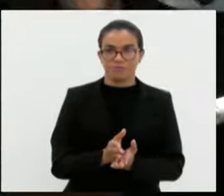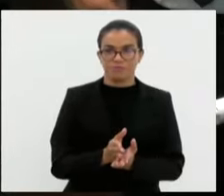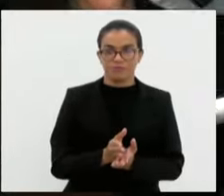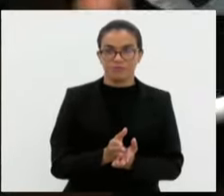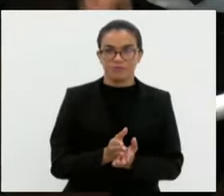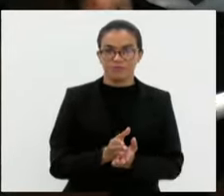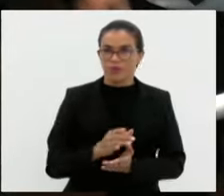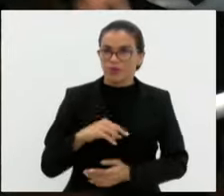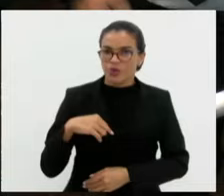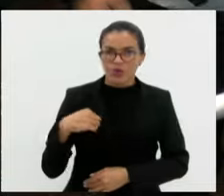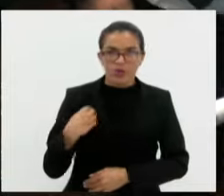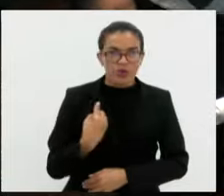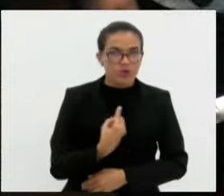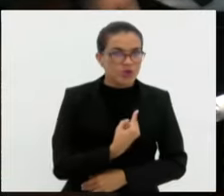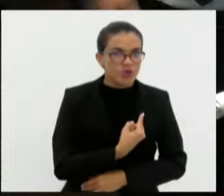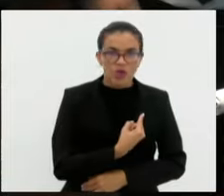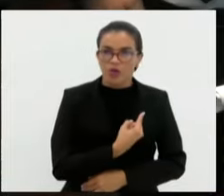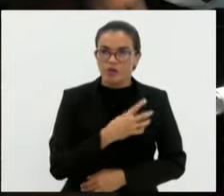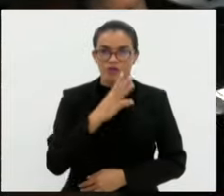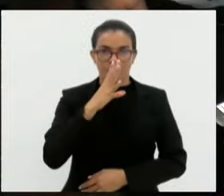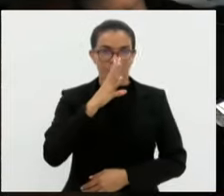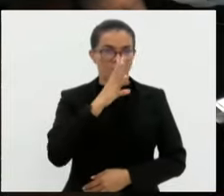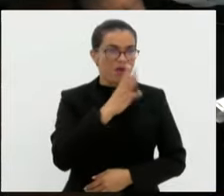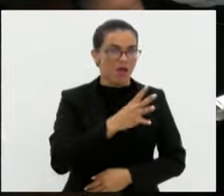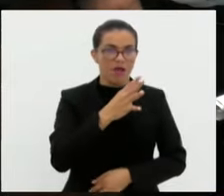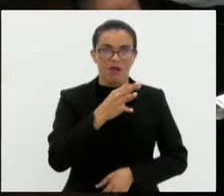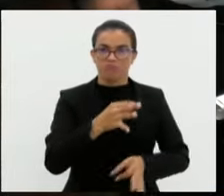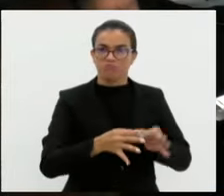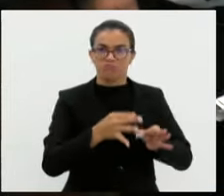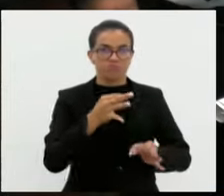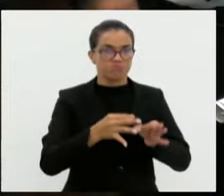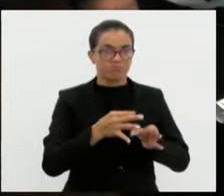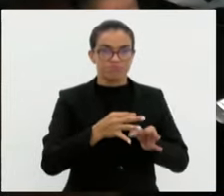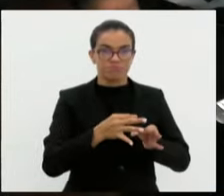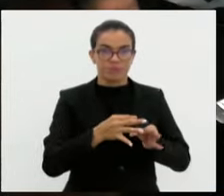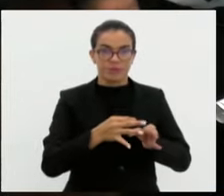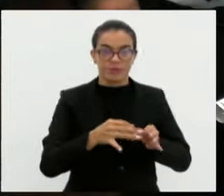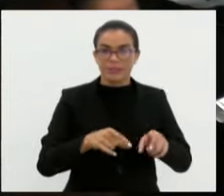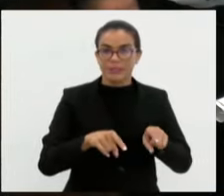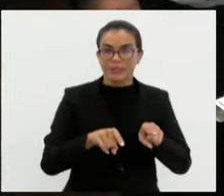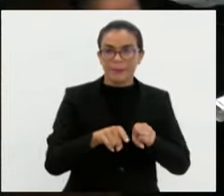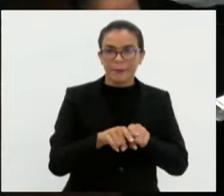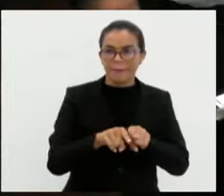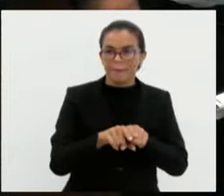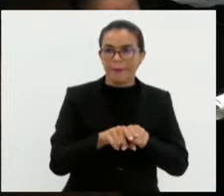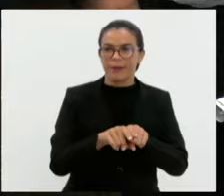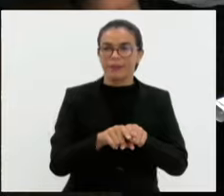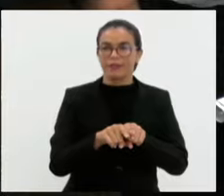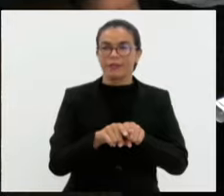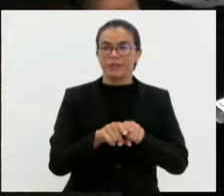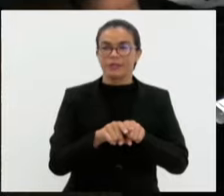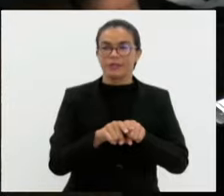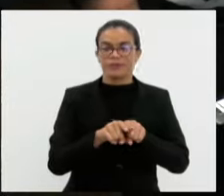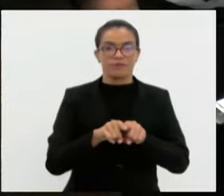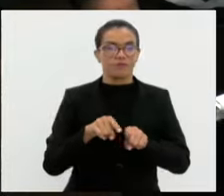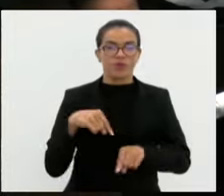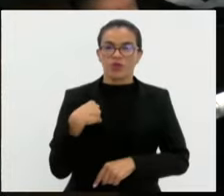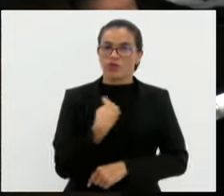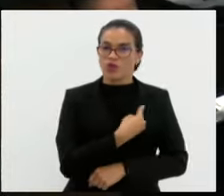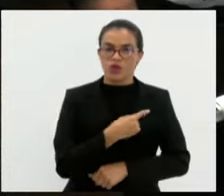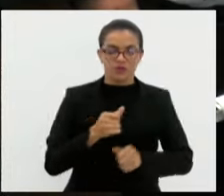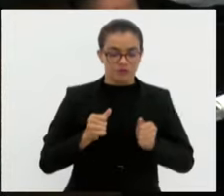Não vamos condenar ninguém e parar com essa